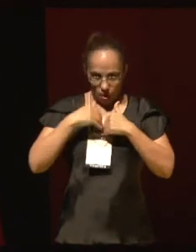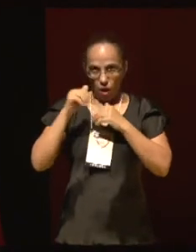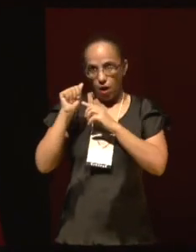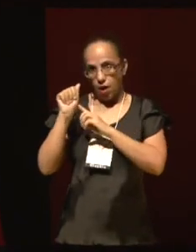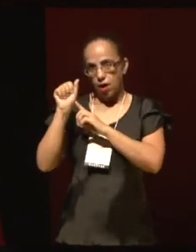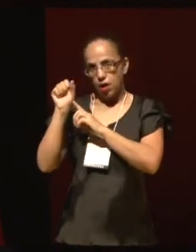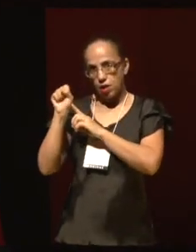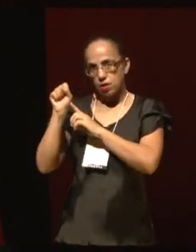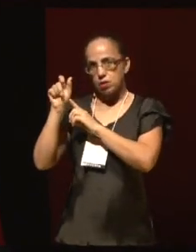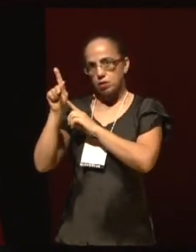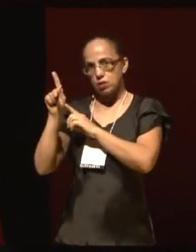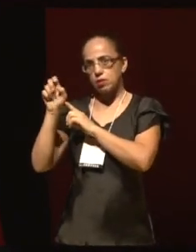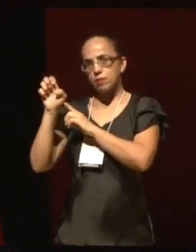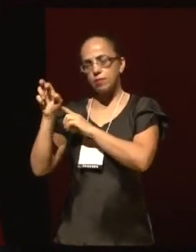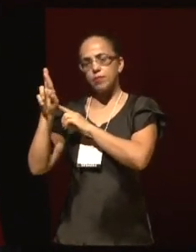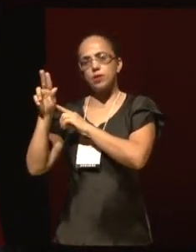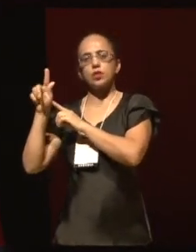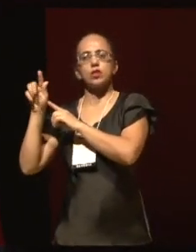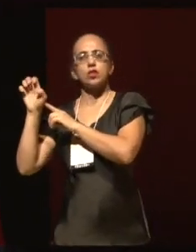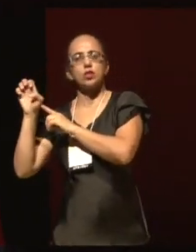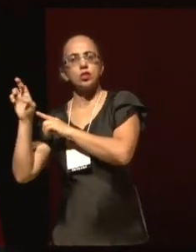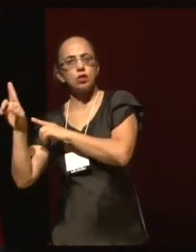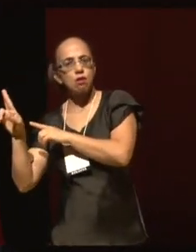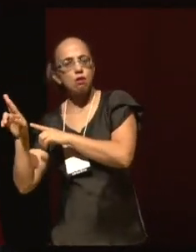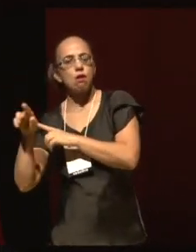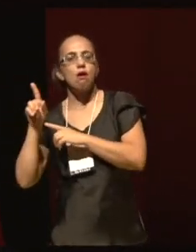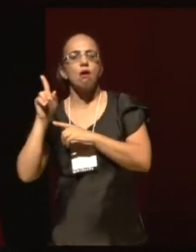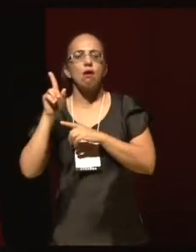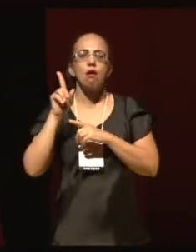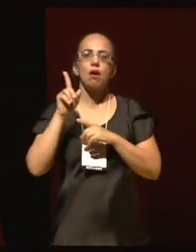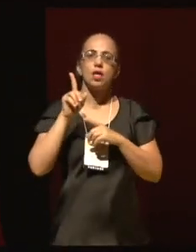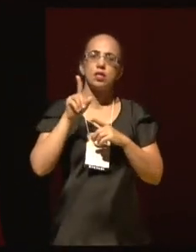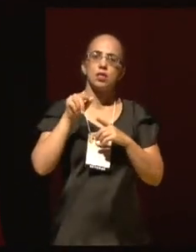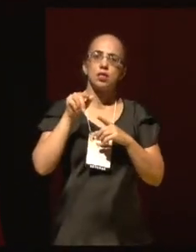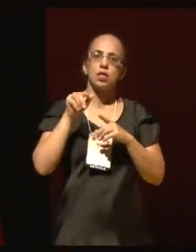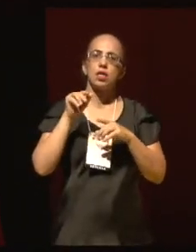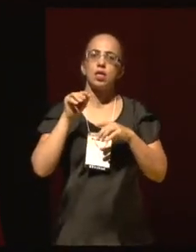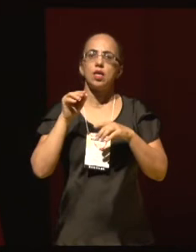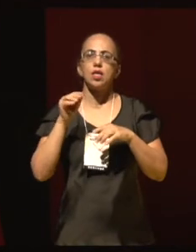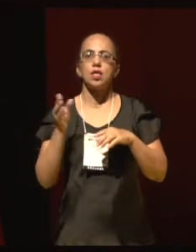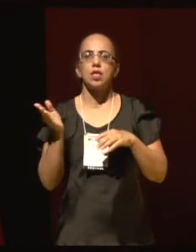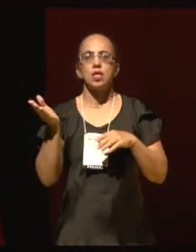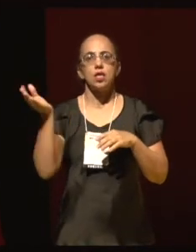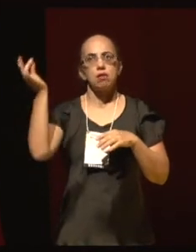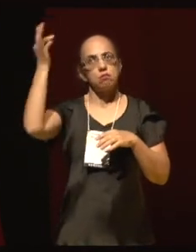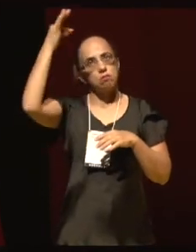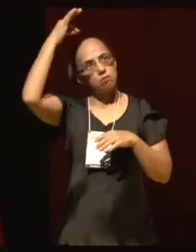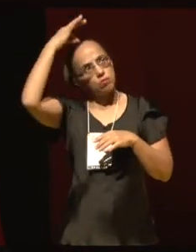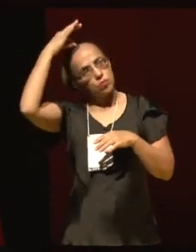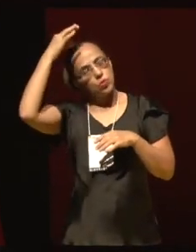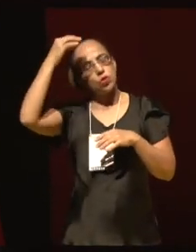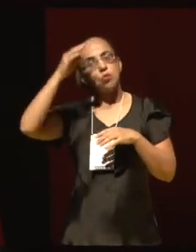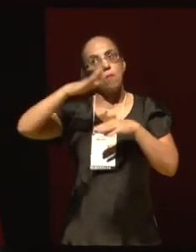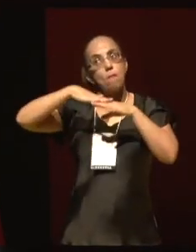Asperger sejam espíritos um pouco mais evoluídos ou de outra parte.